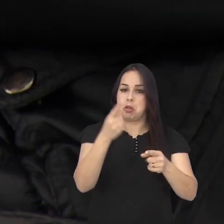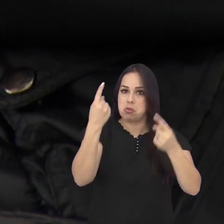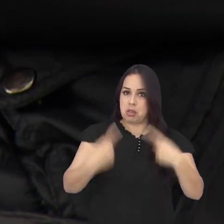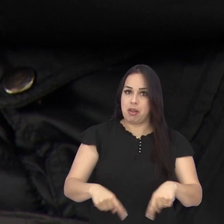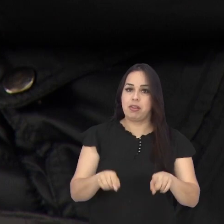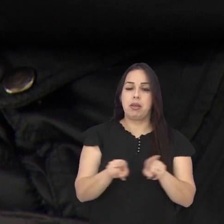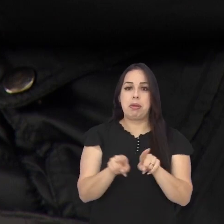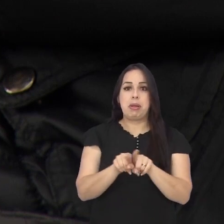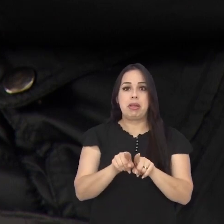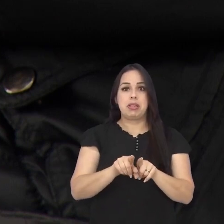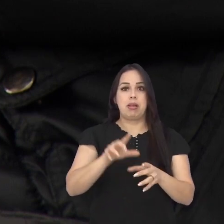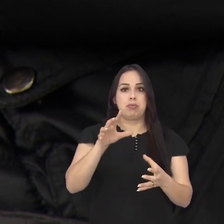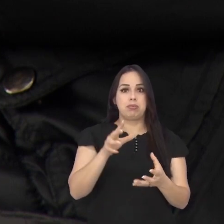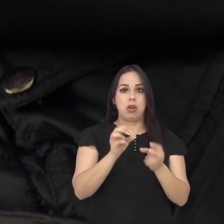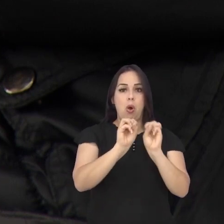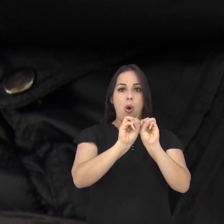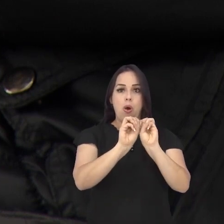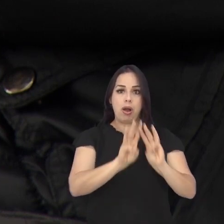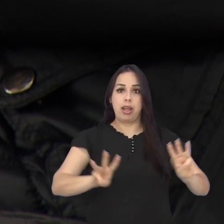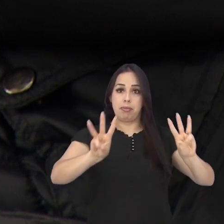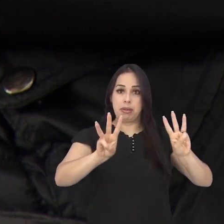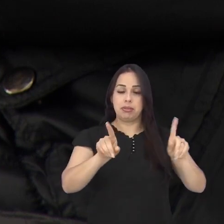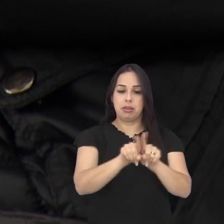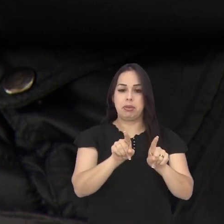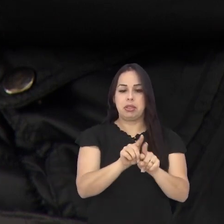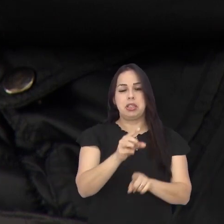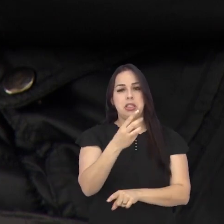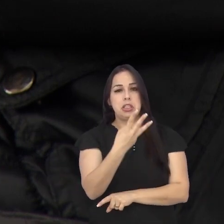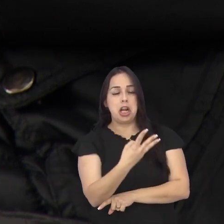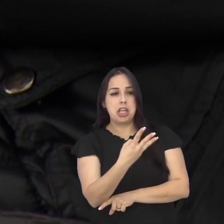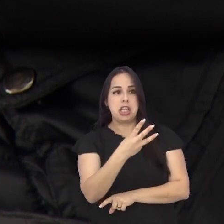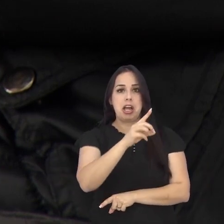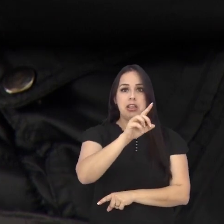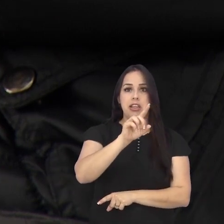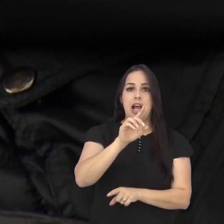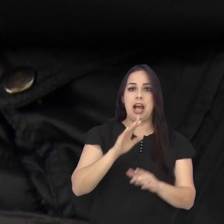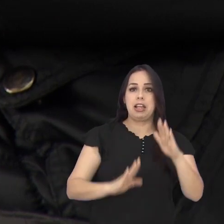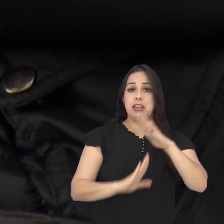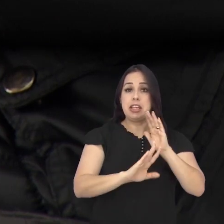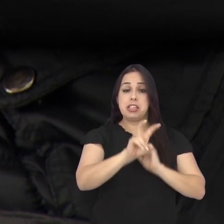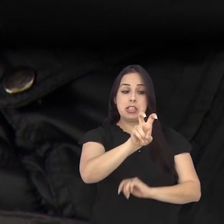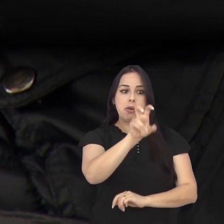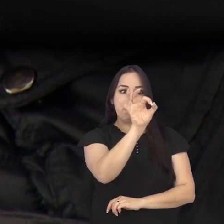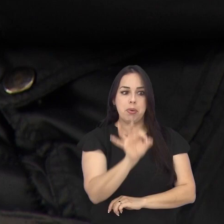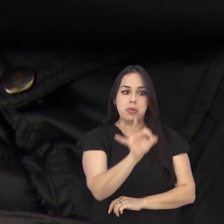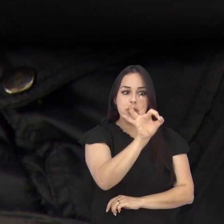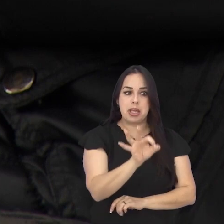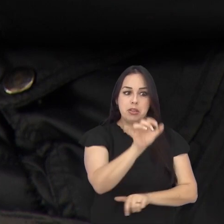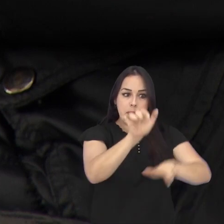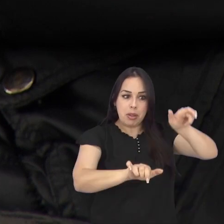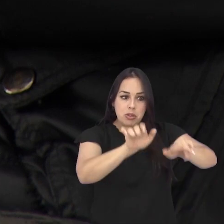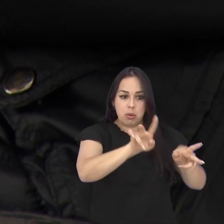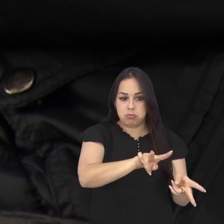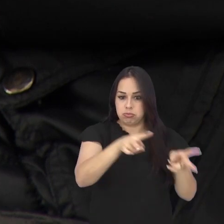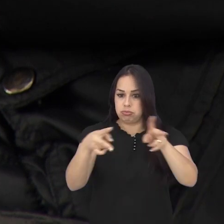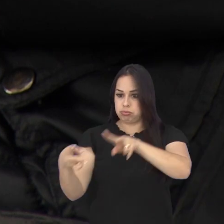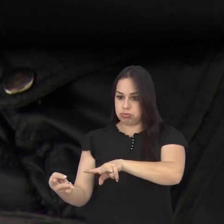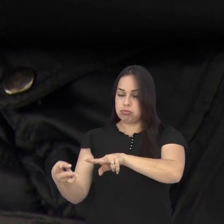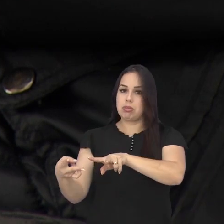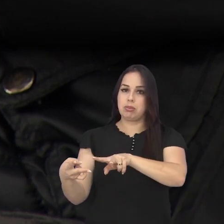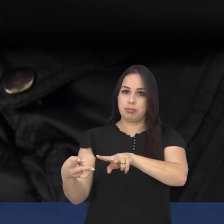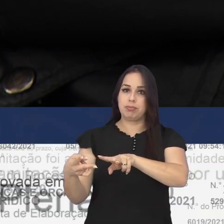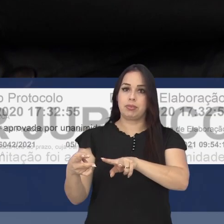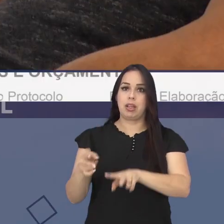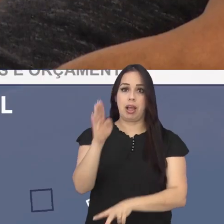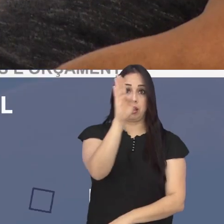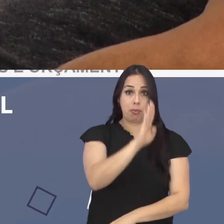orientação da Organização Mundial da Saúde seja de que os países tenham de três a cinco porcento de doadores em relação à